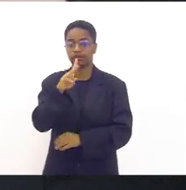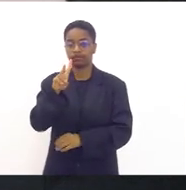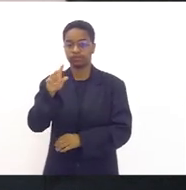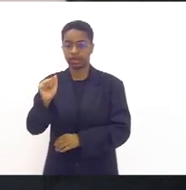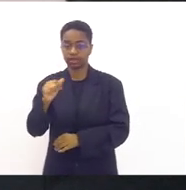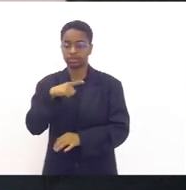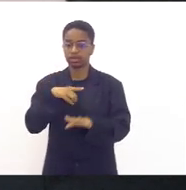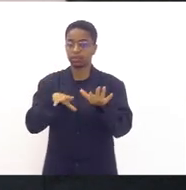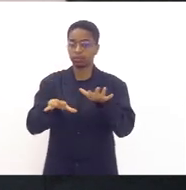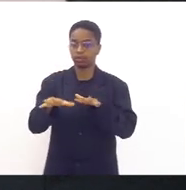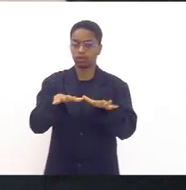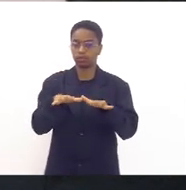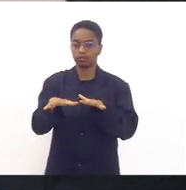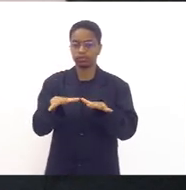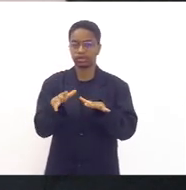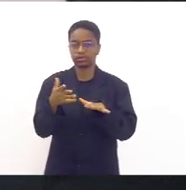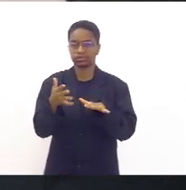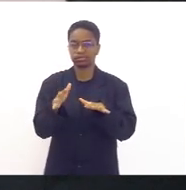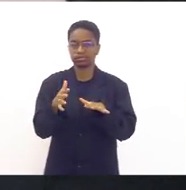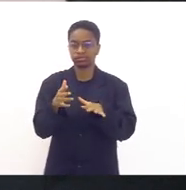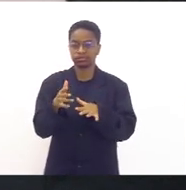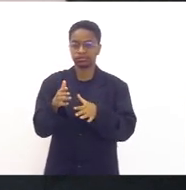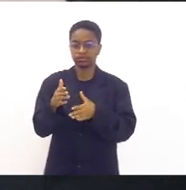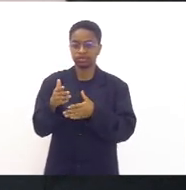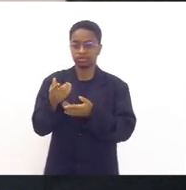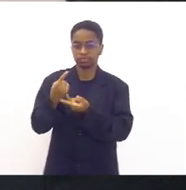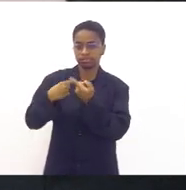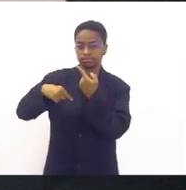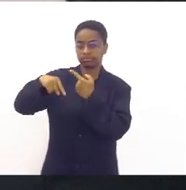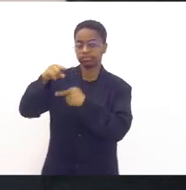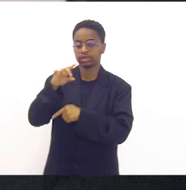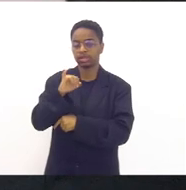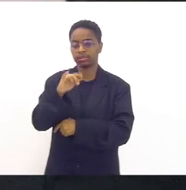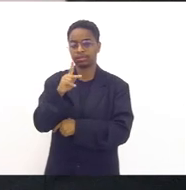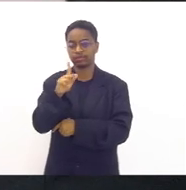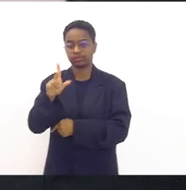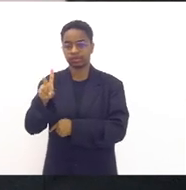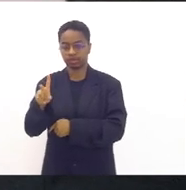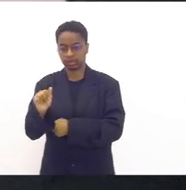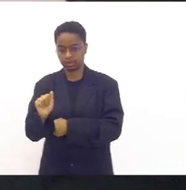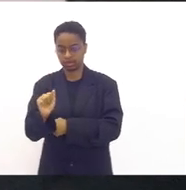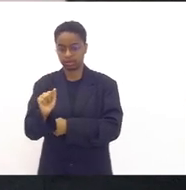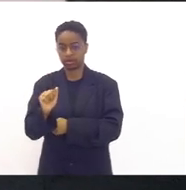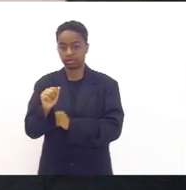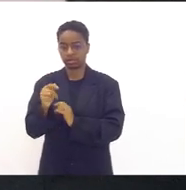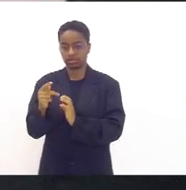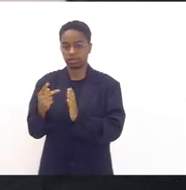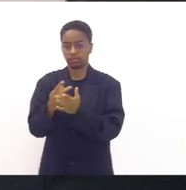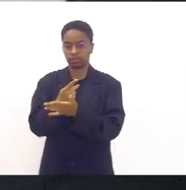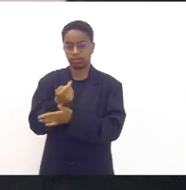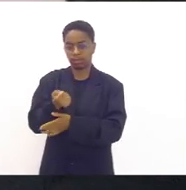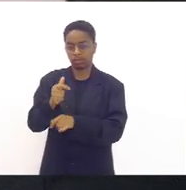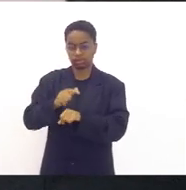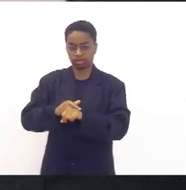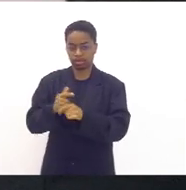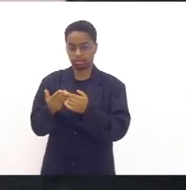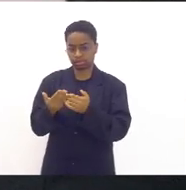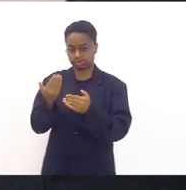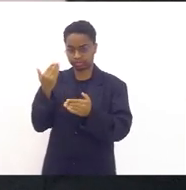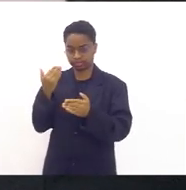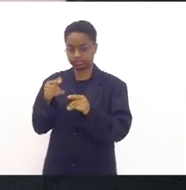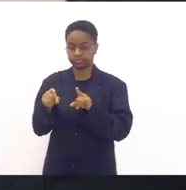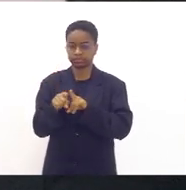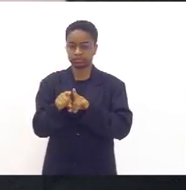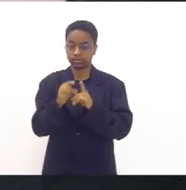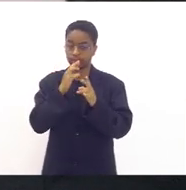movimento de recuperação do IPVA, no Recupera IPVA, realizado há pouco tempo.